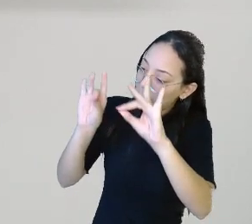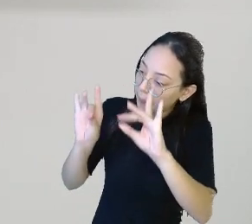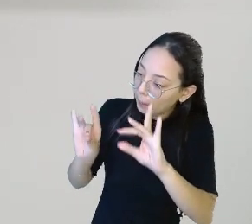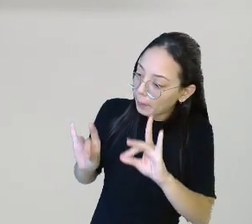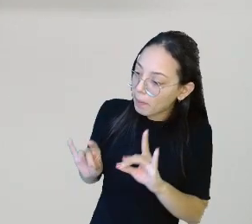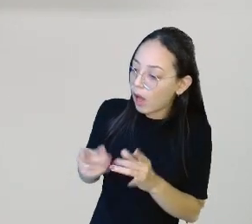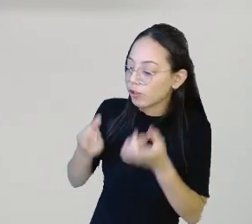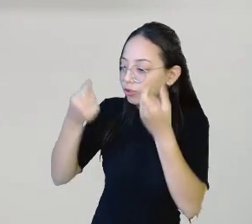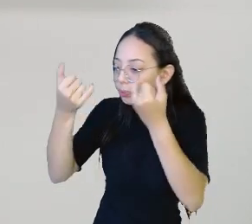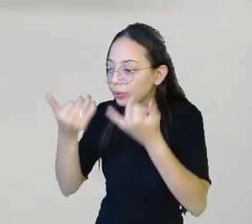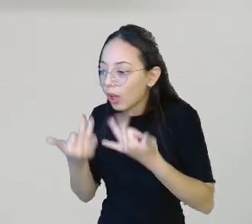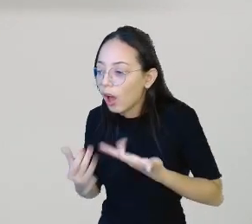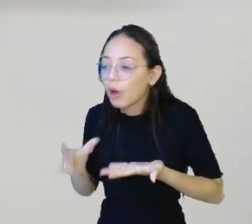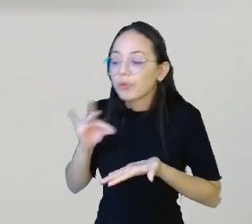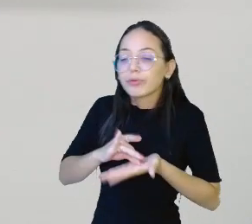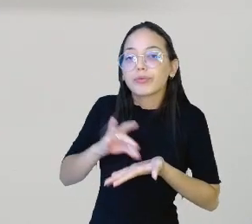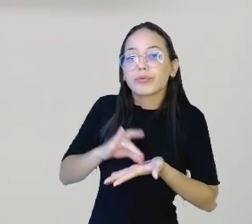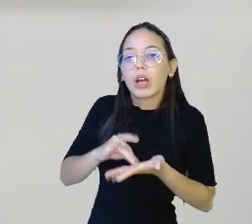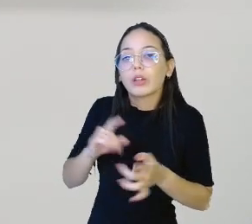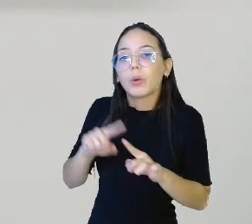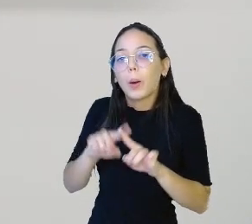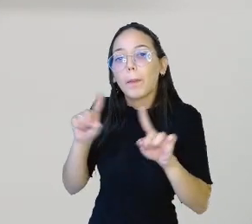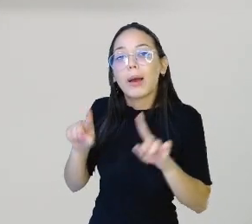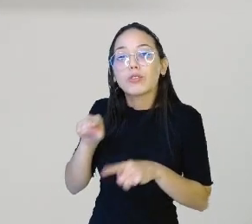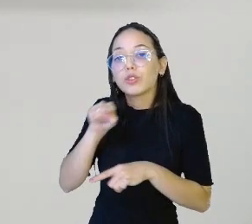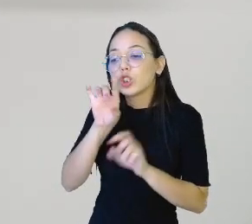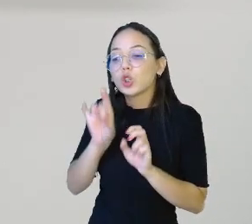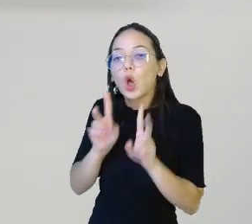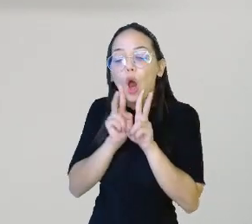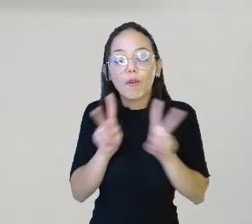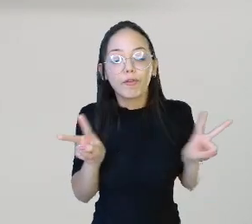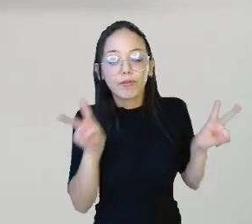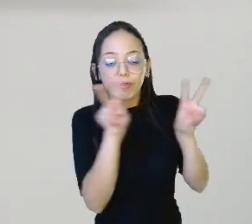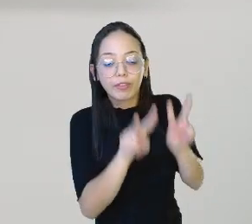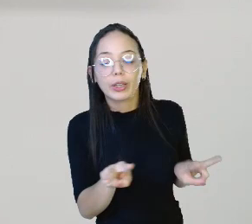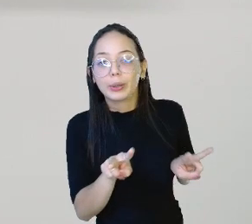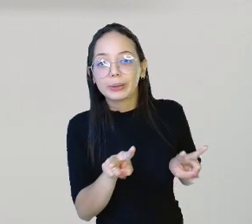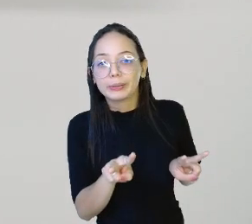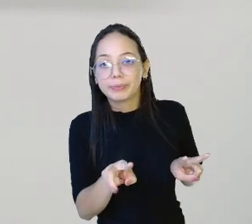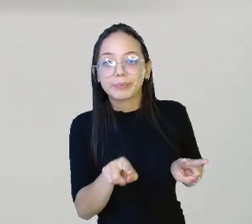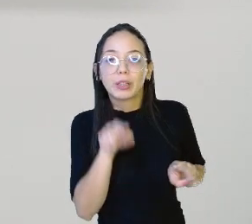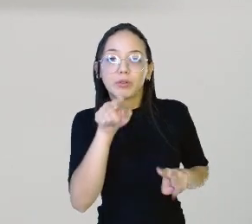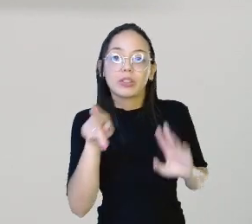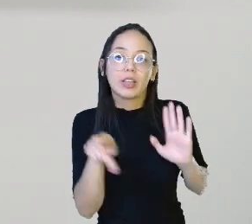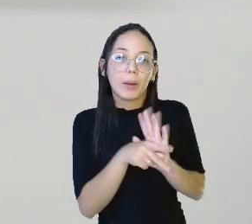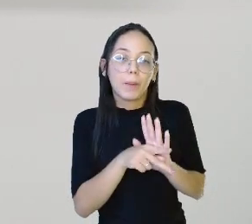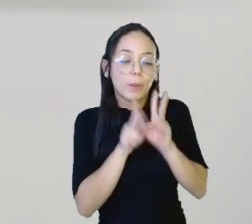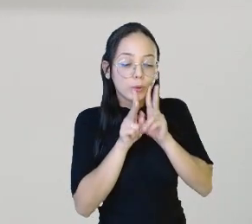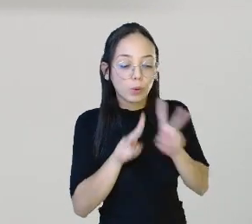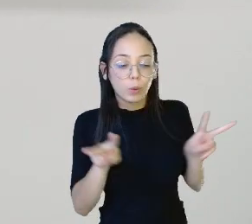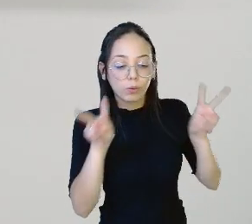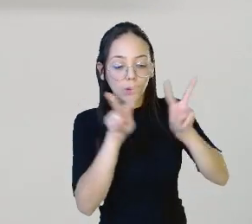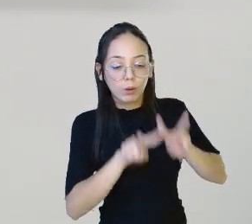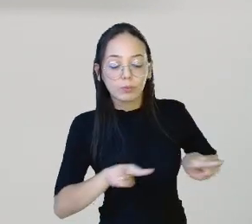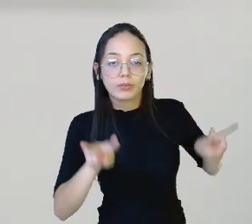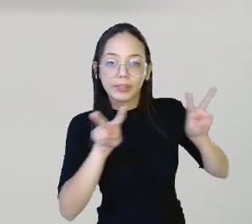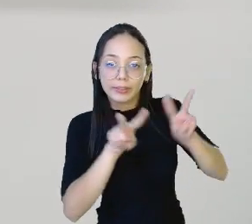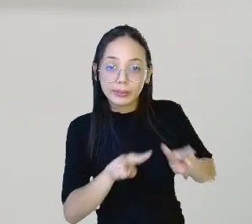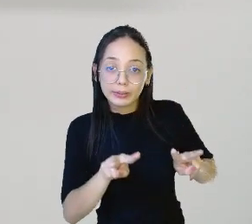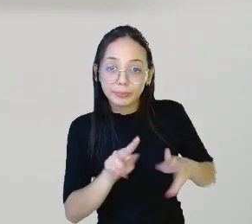ela os fatos, só que você apenas observou. Você é um narrador